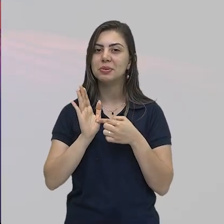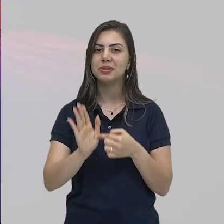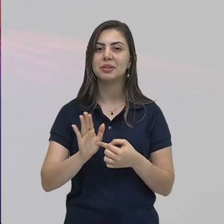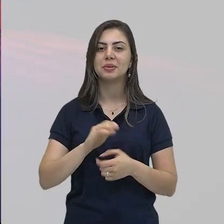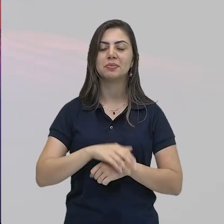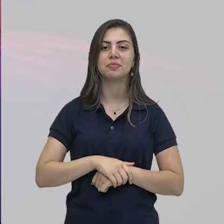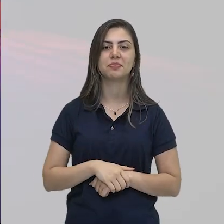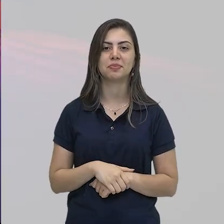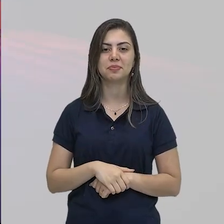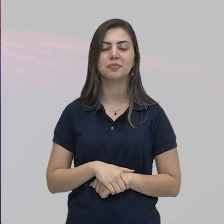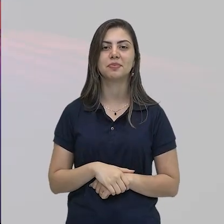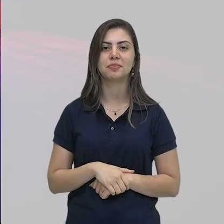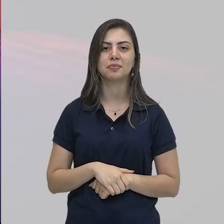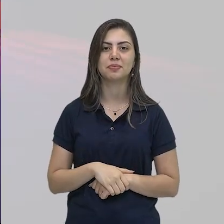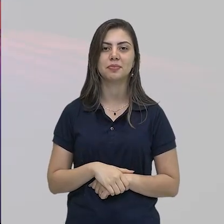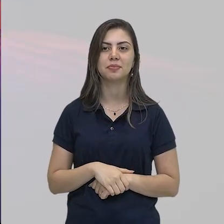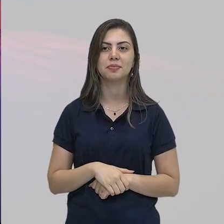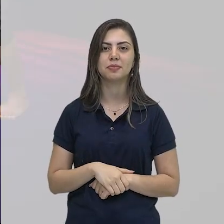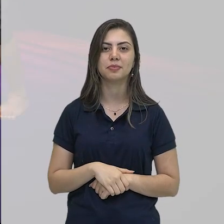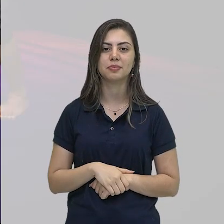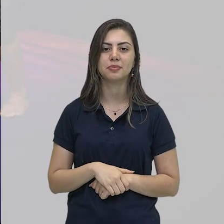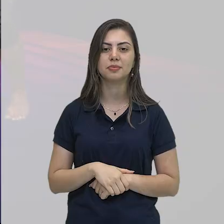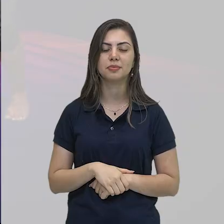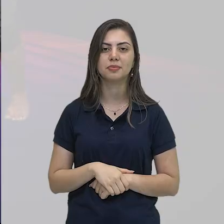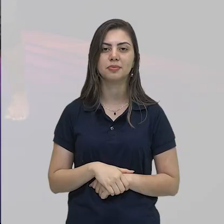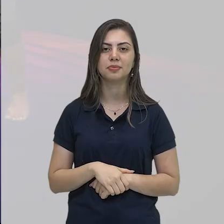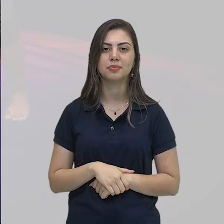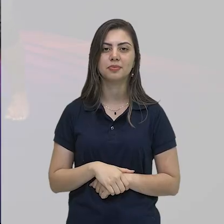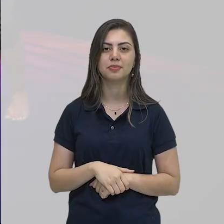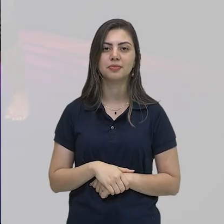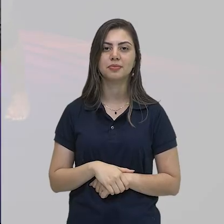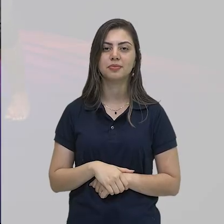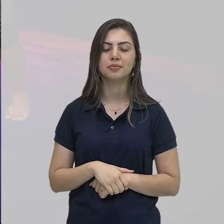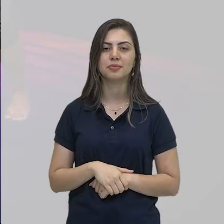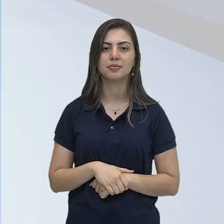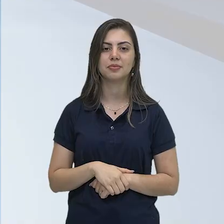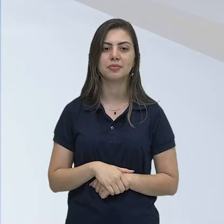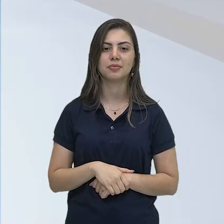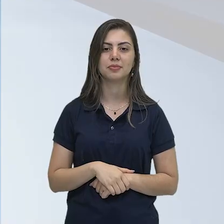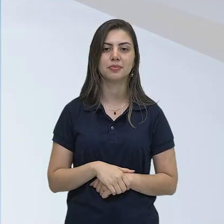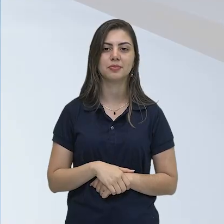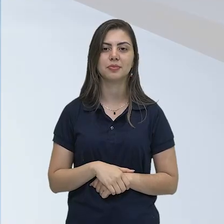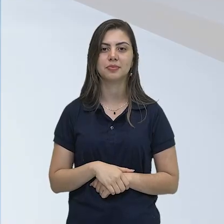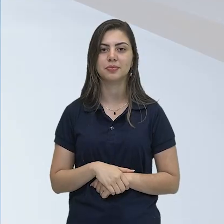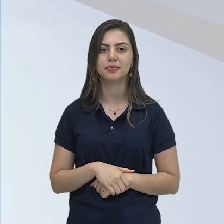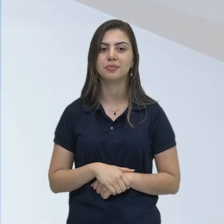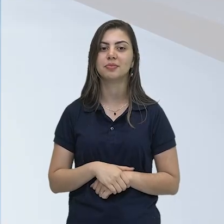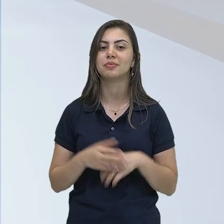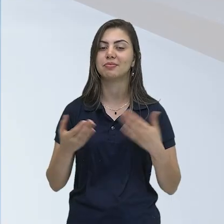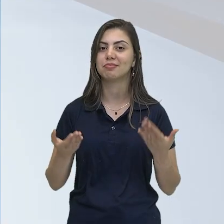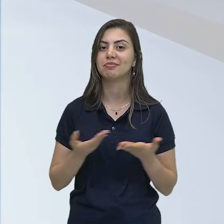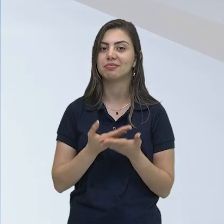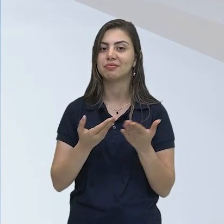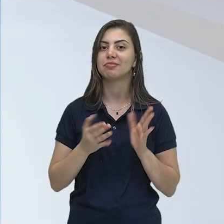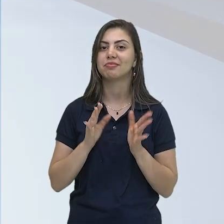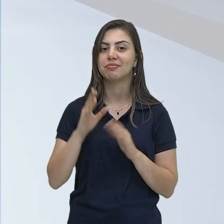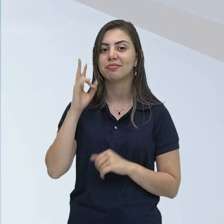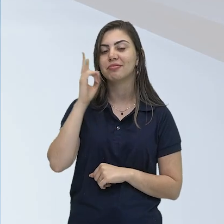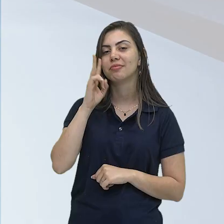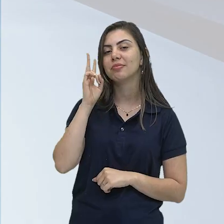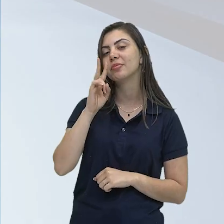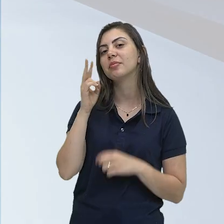defesa. Certinho? Muito bem. Agora que vocês já relembraram um